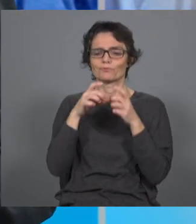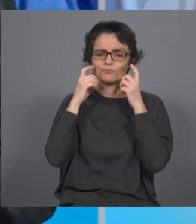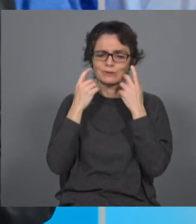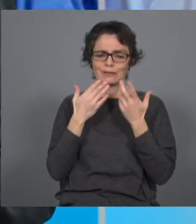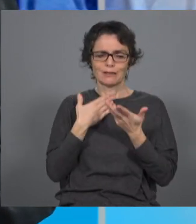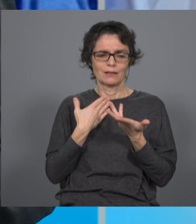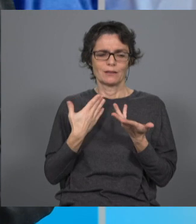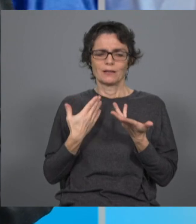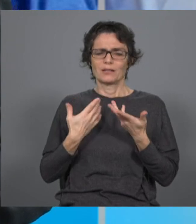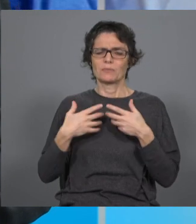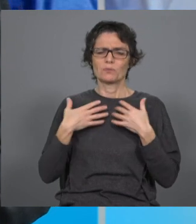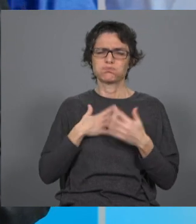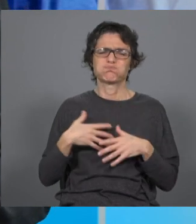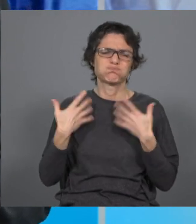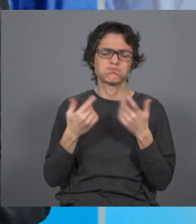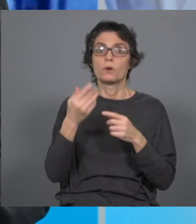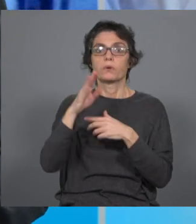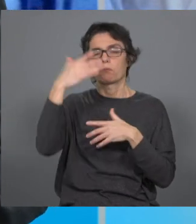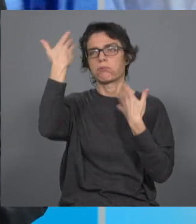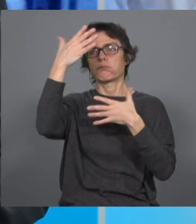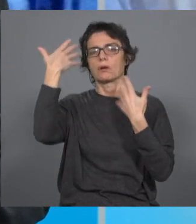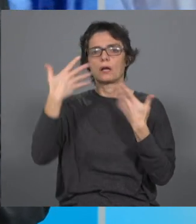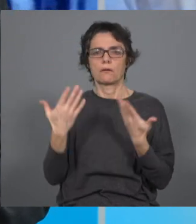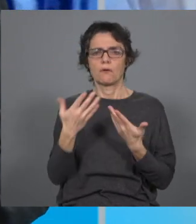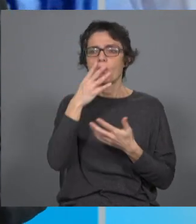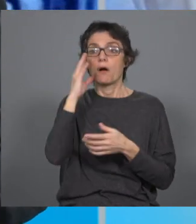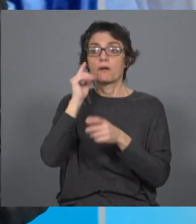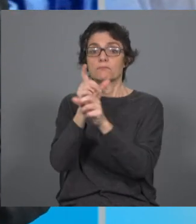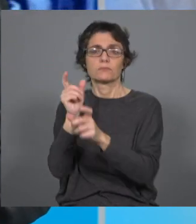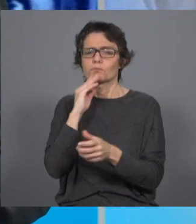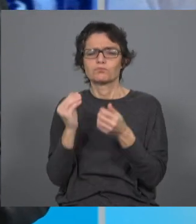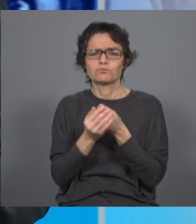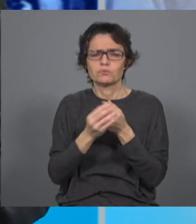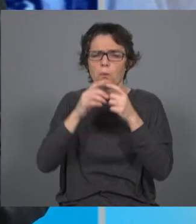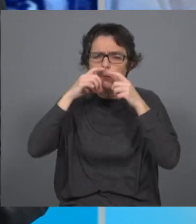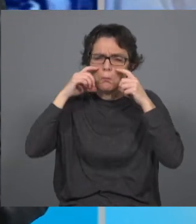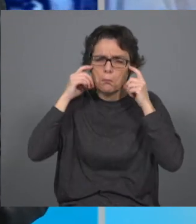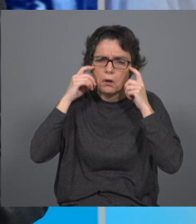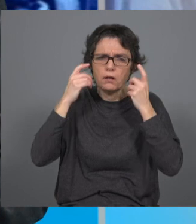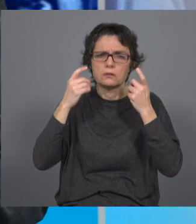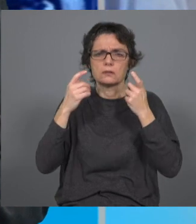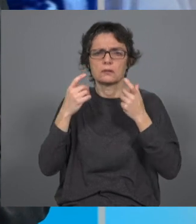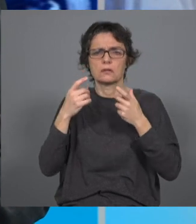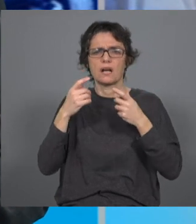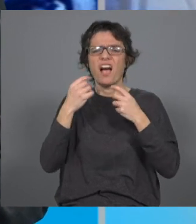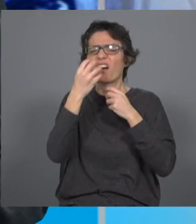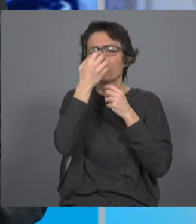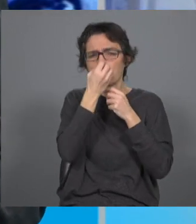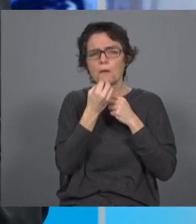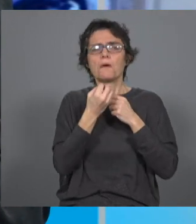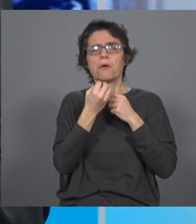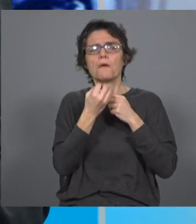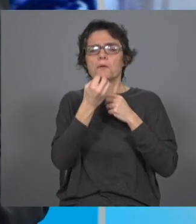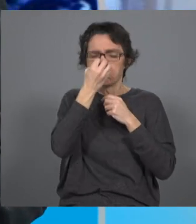no verão, em que vejo sobretudo a população mais idosa a usar a máscara de uma forma às vezes adequada, a transpirar,